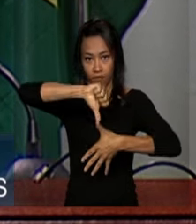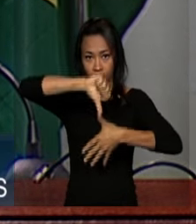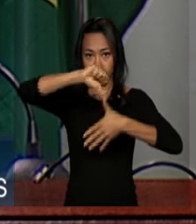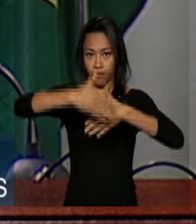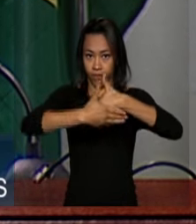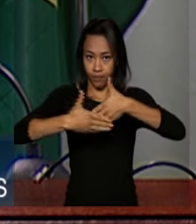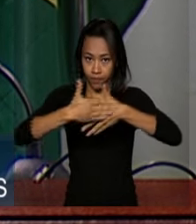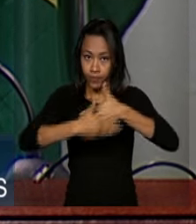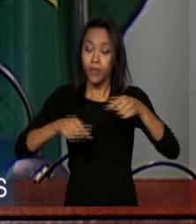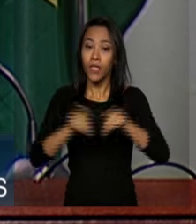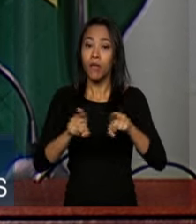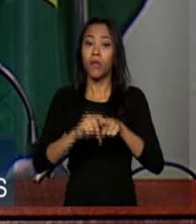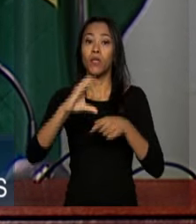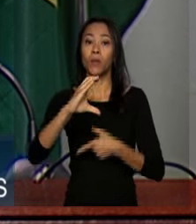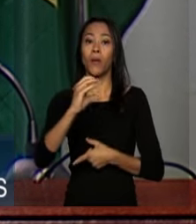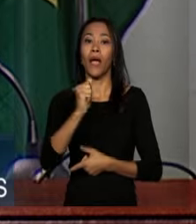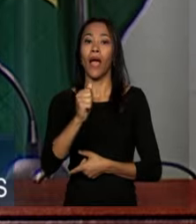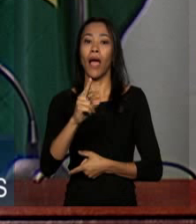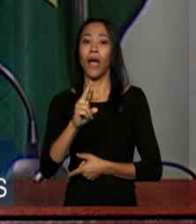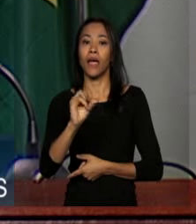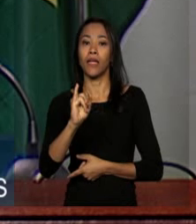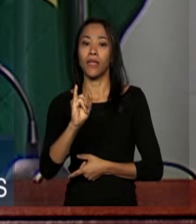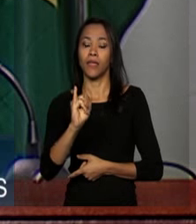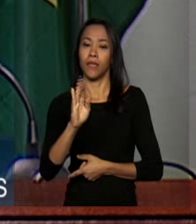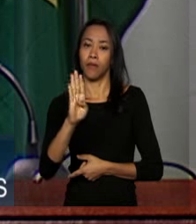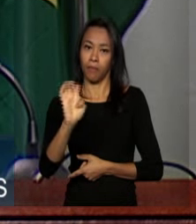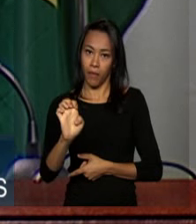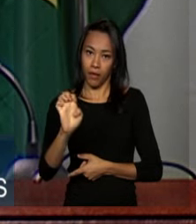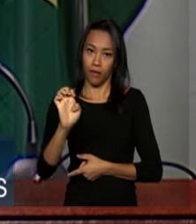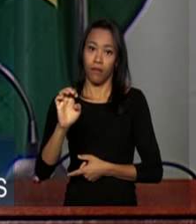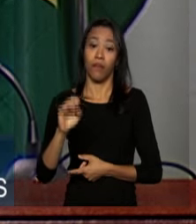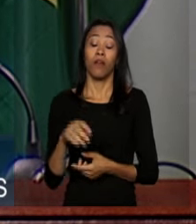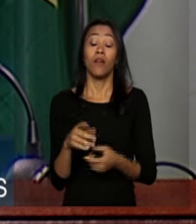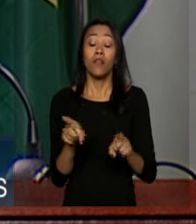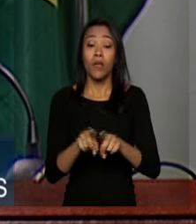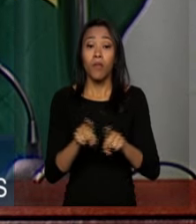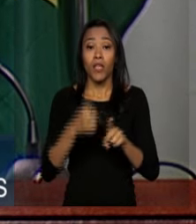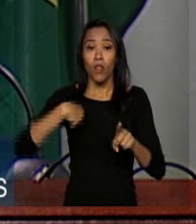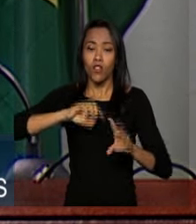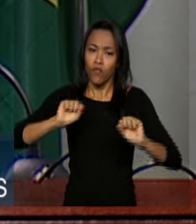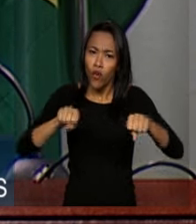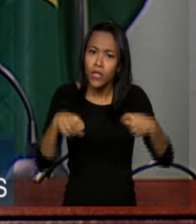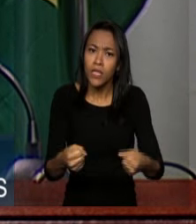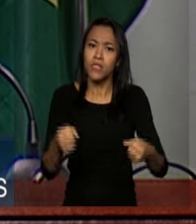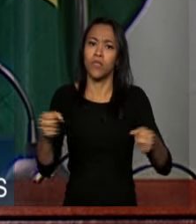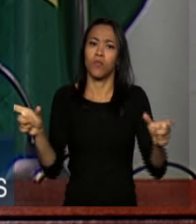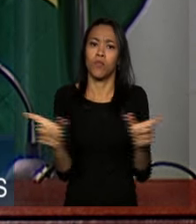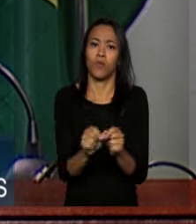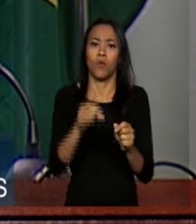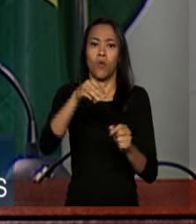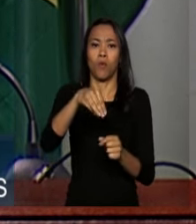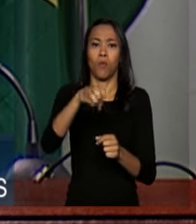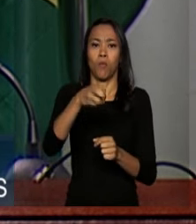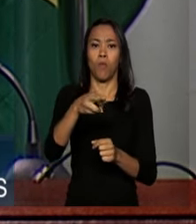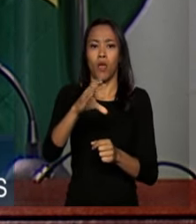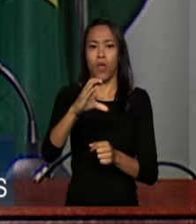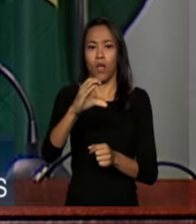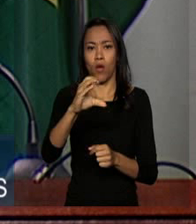Para realizar essa tarefa, fortalecemos o Mercosul e criamos a Unasul e a